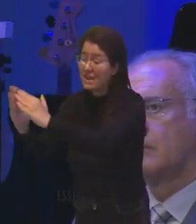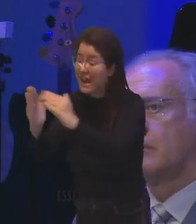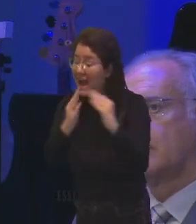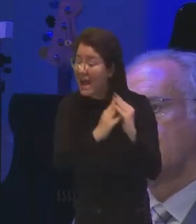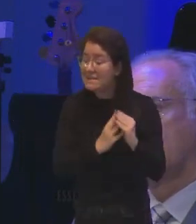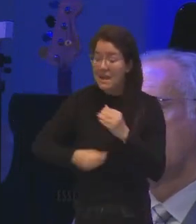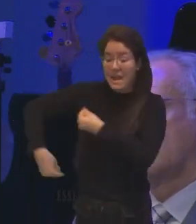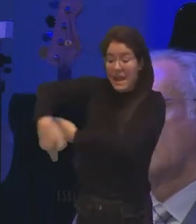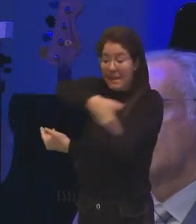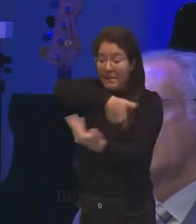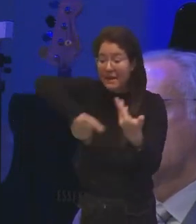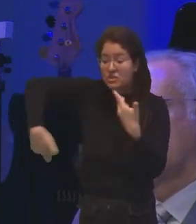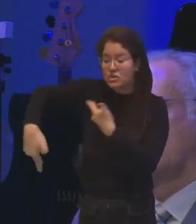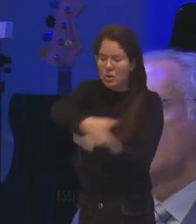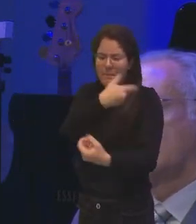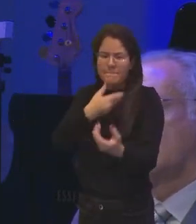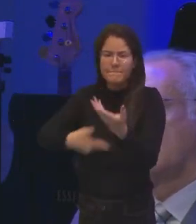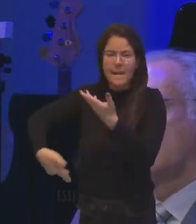unidade.